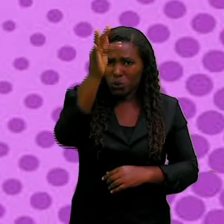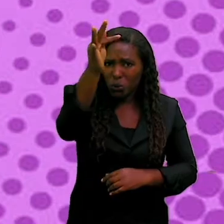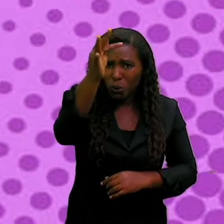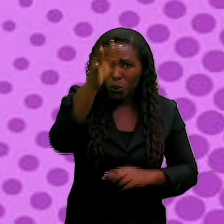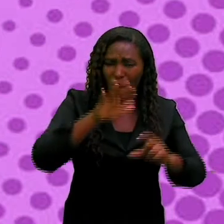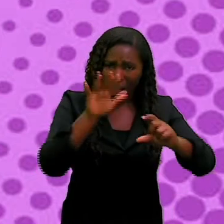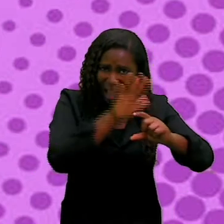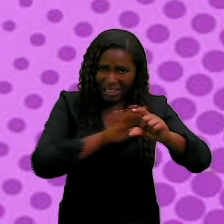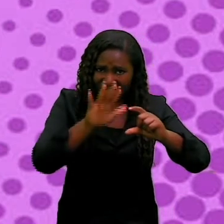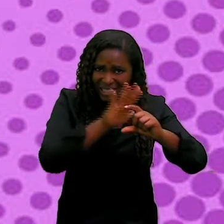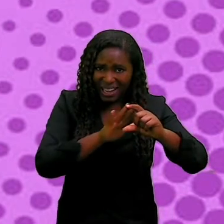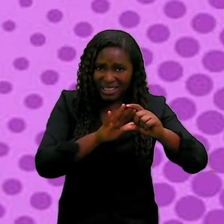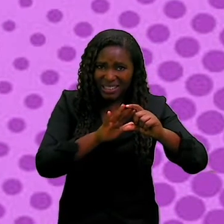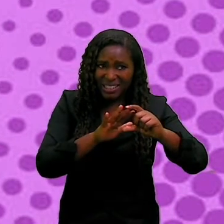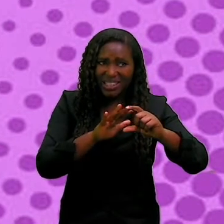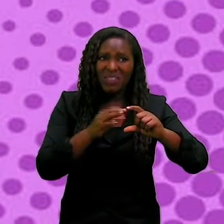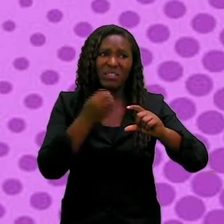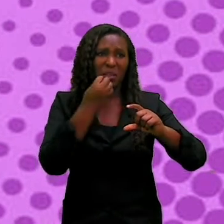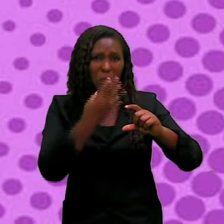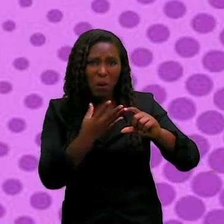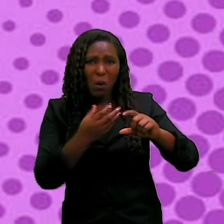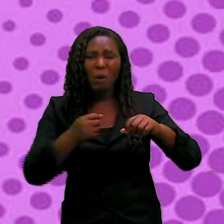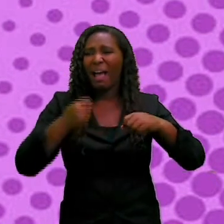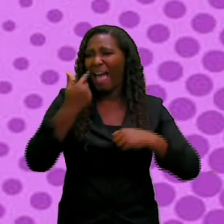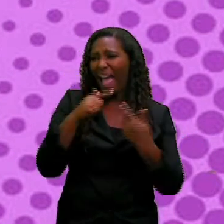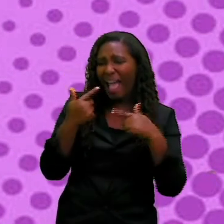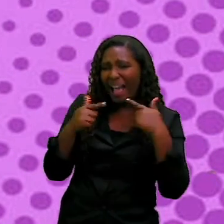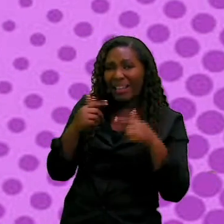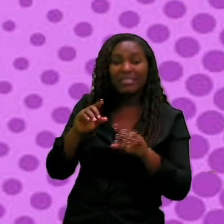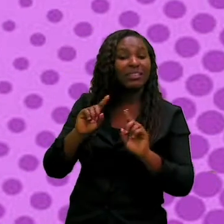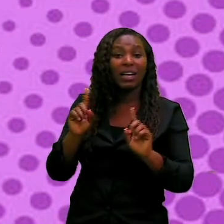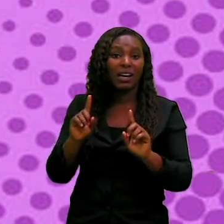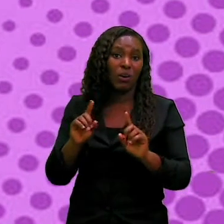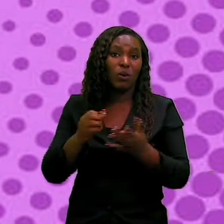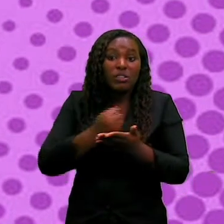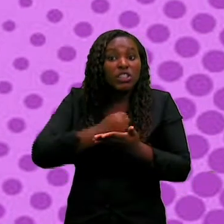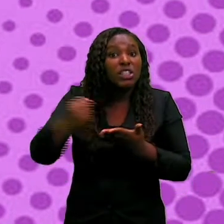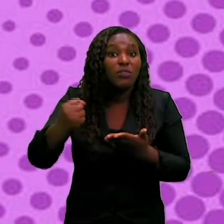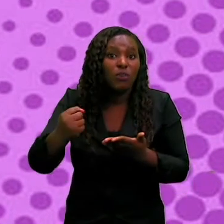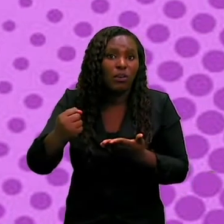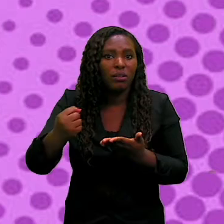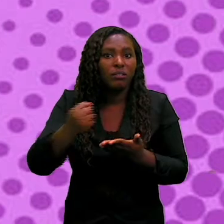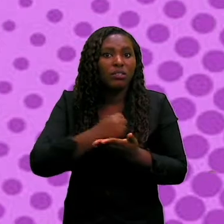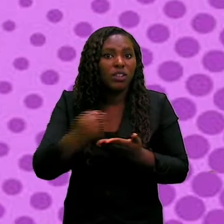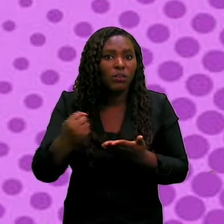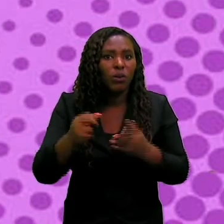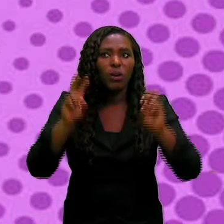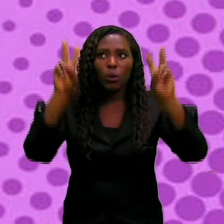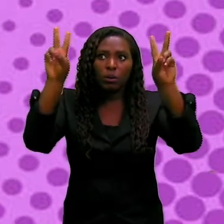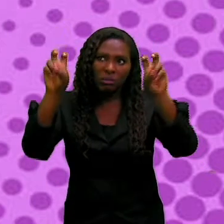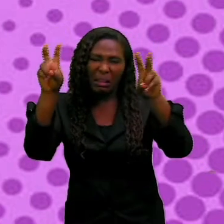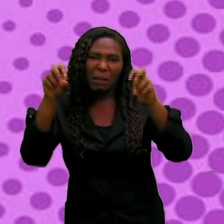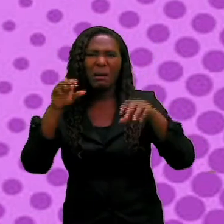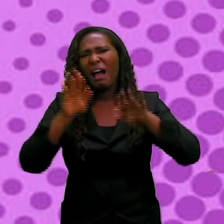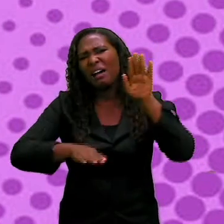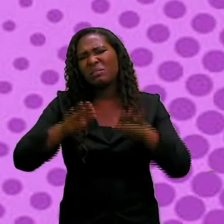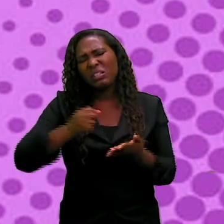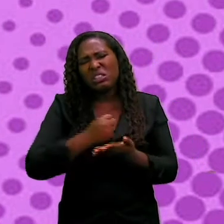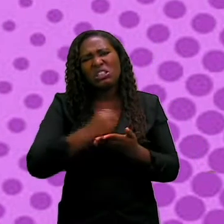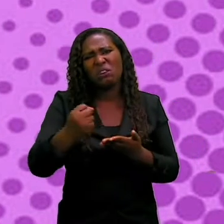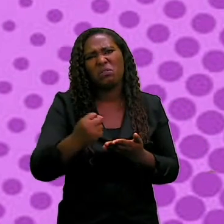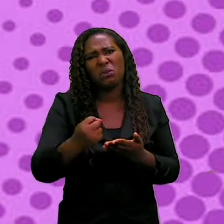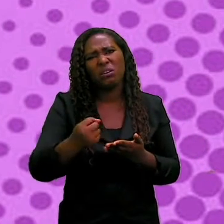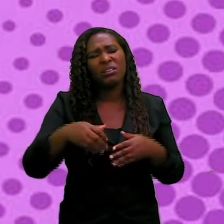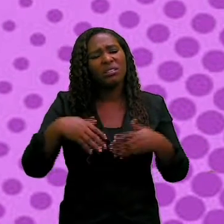textual jornalístico que trata de temas atuais, surgem novos temas, elas se tornam antigas. Só